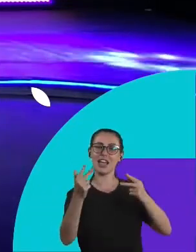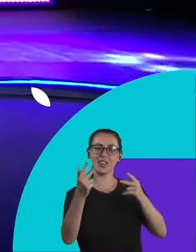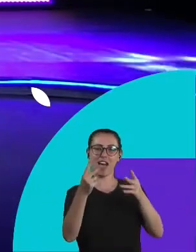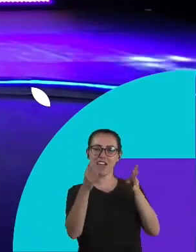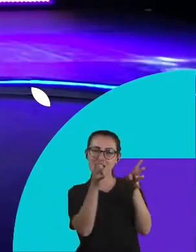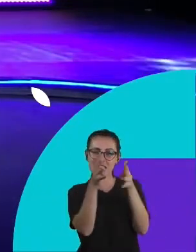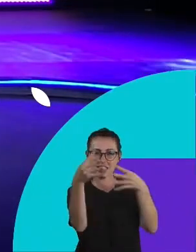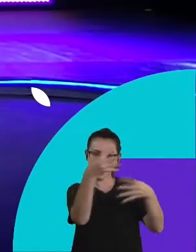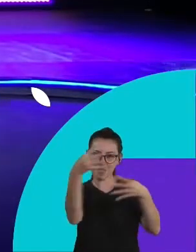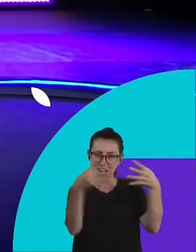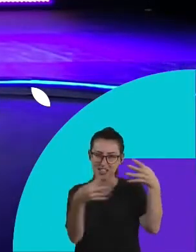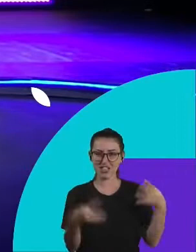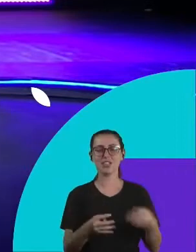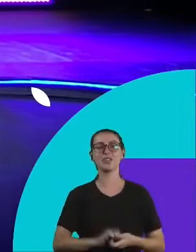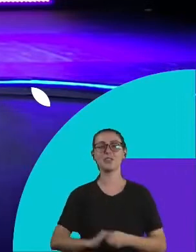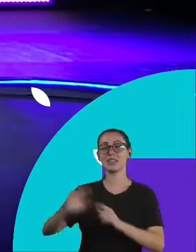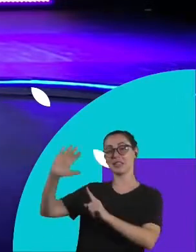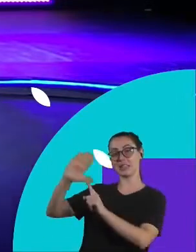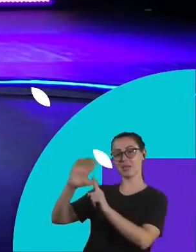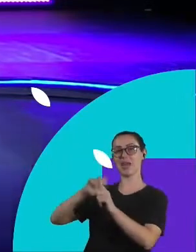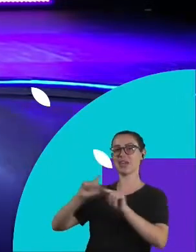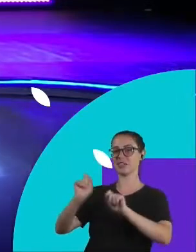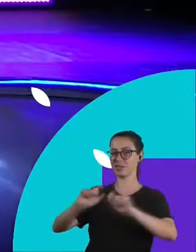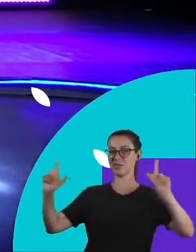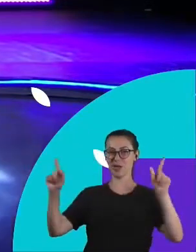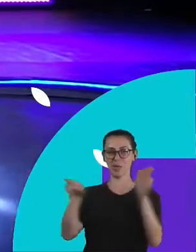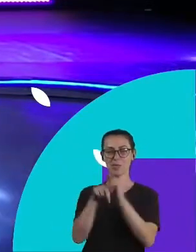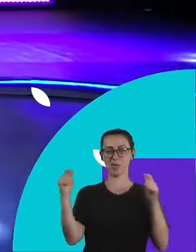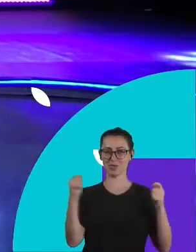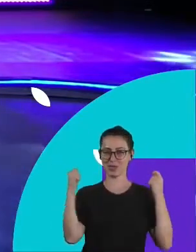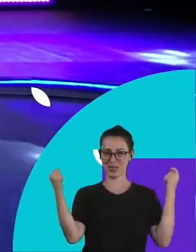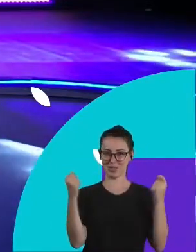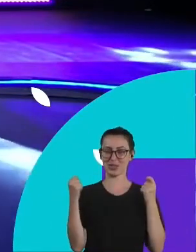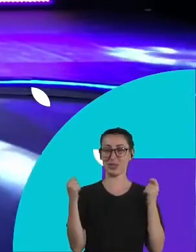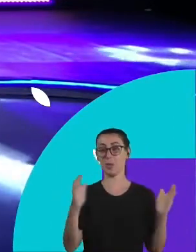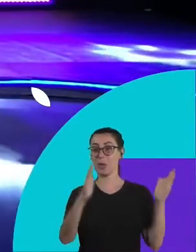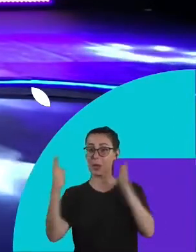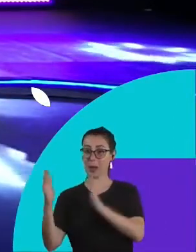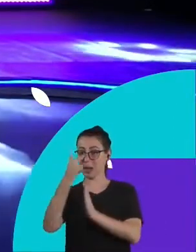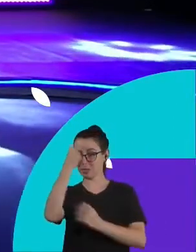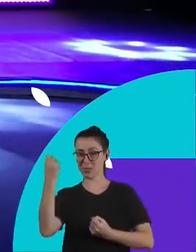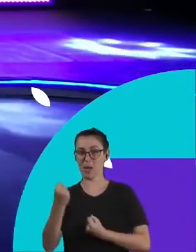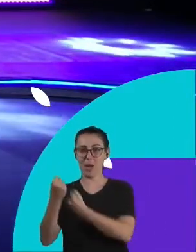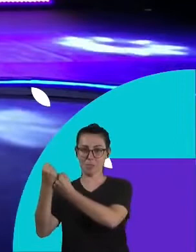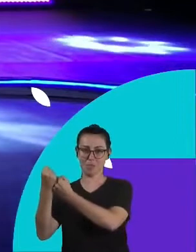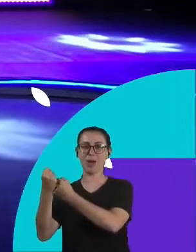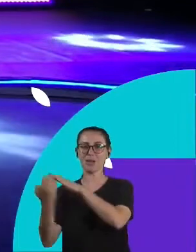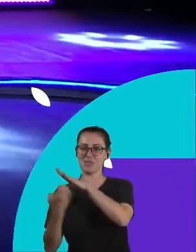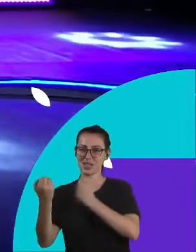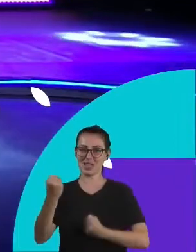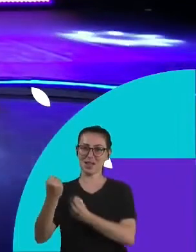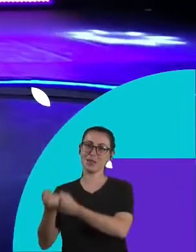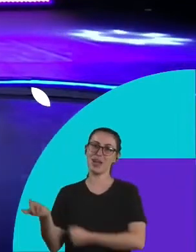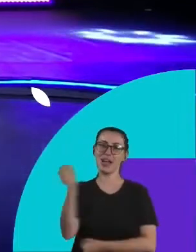ao meu fundo tem o painel do festival, de um lado com os nossos patrocinadores e do lado direito com um